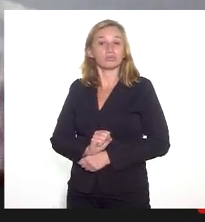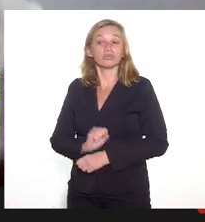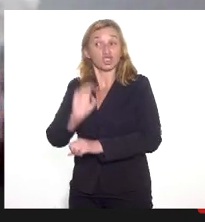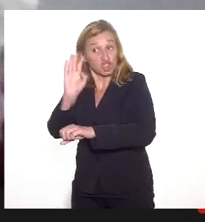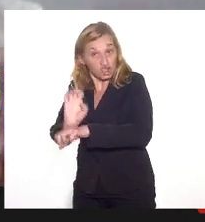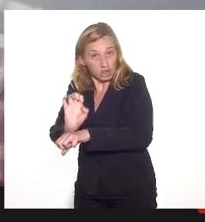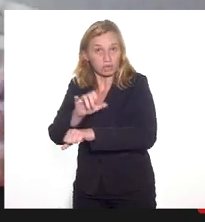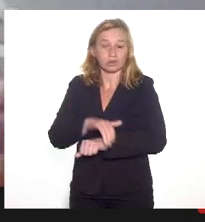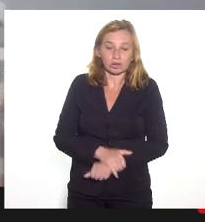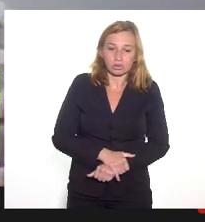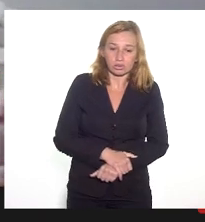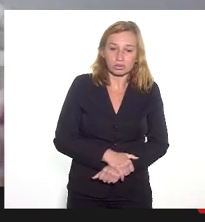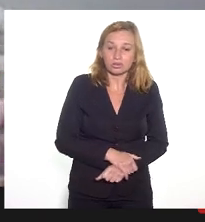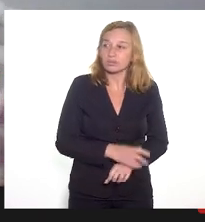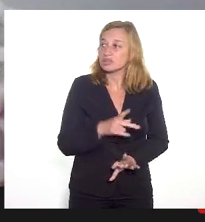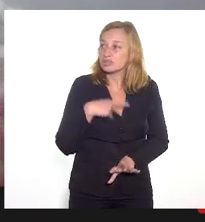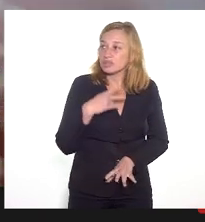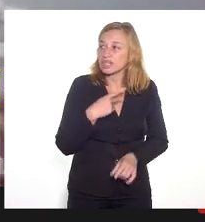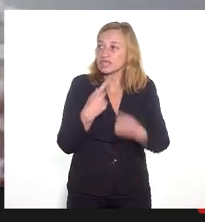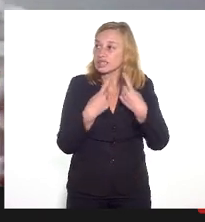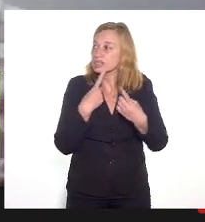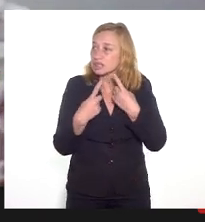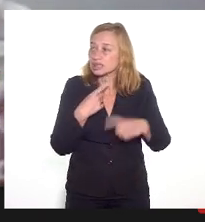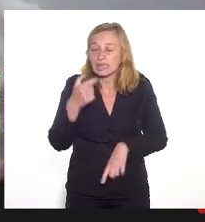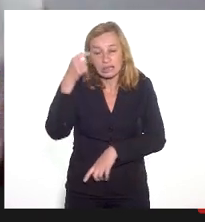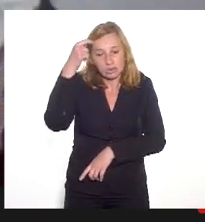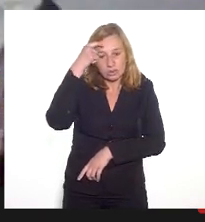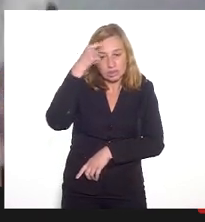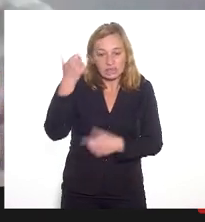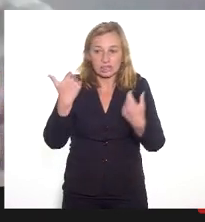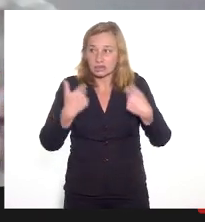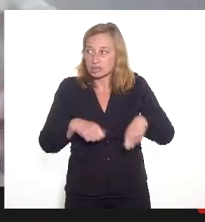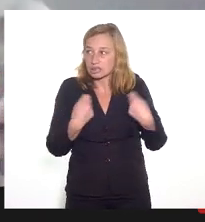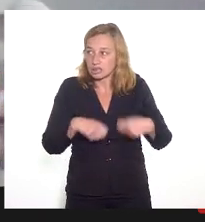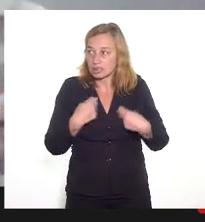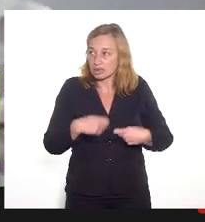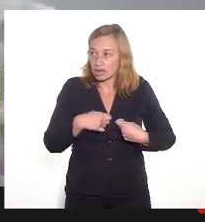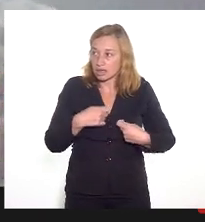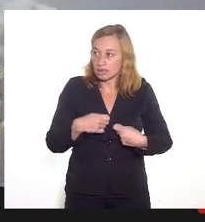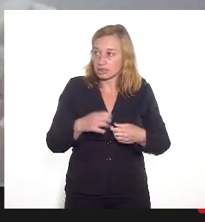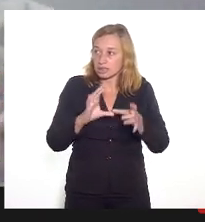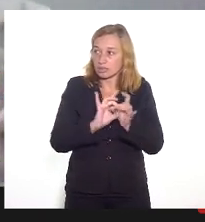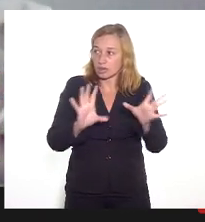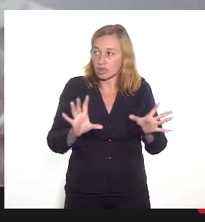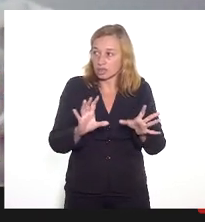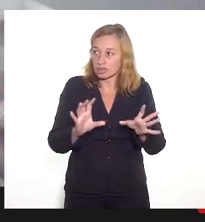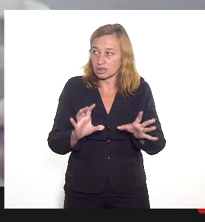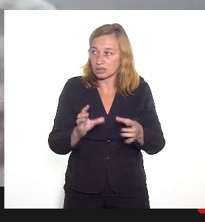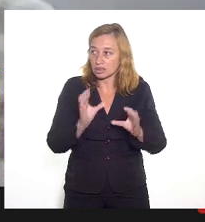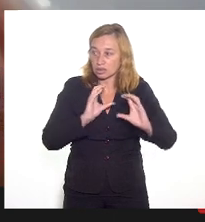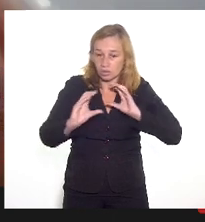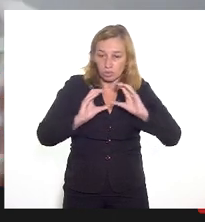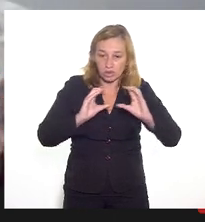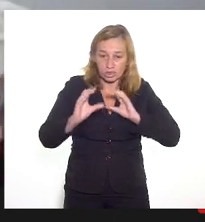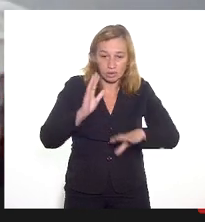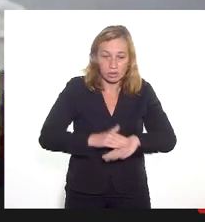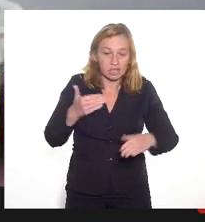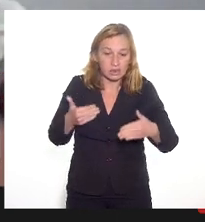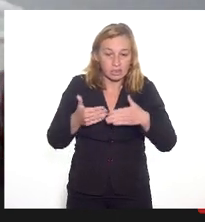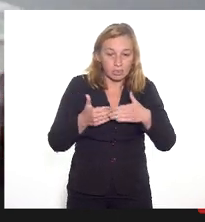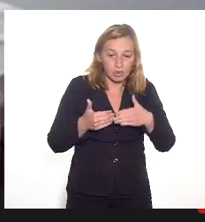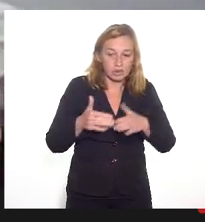estadual, para trazer esse debate, a consciência da necessidade da democracia nas comunicações mais